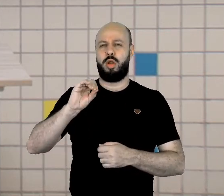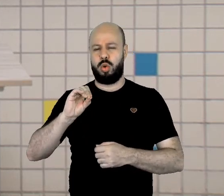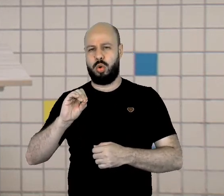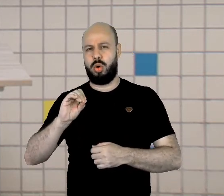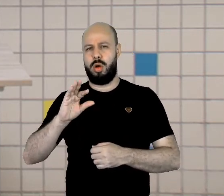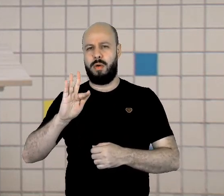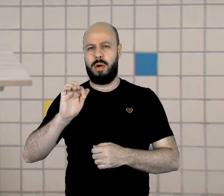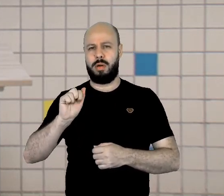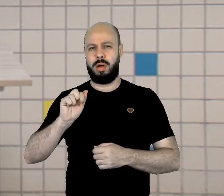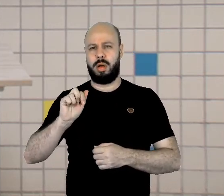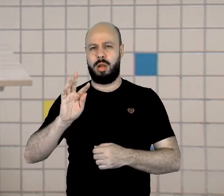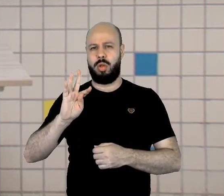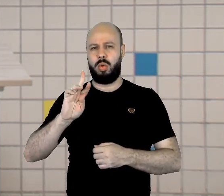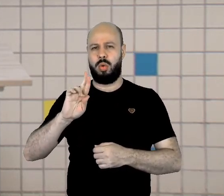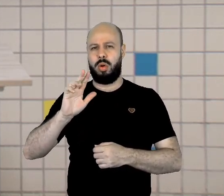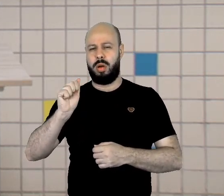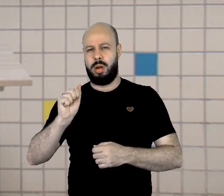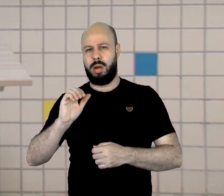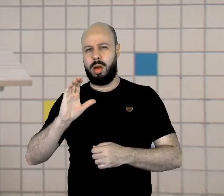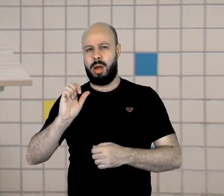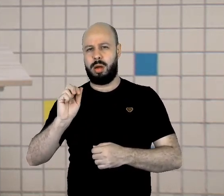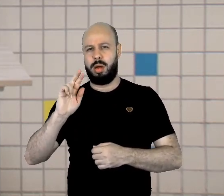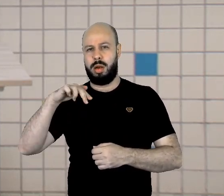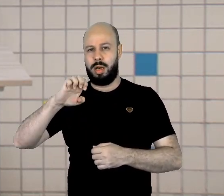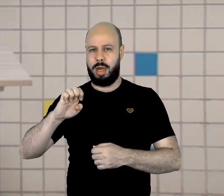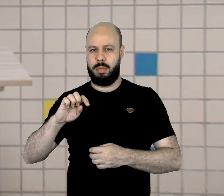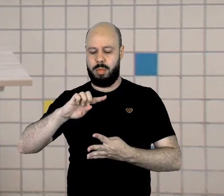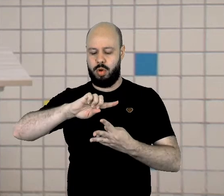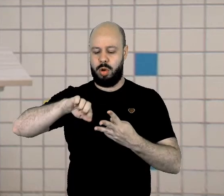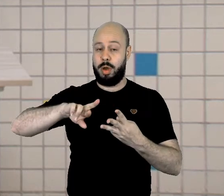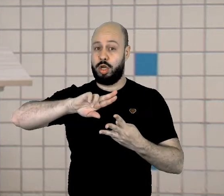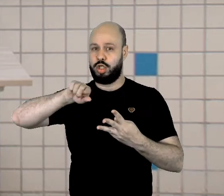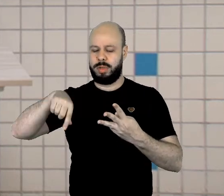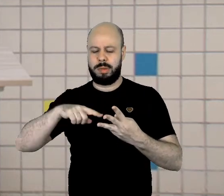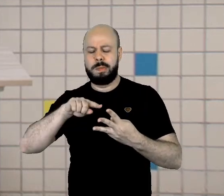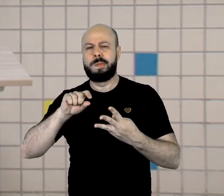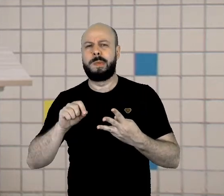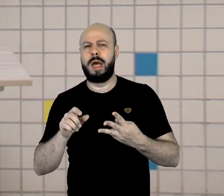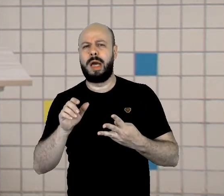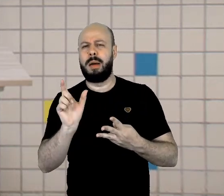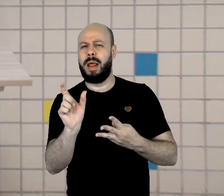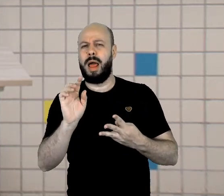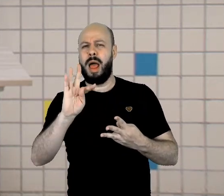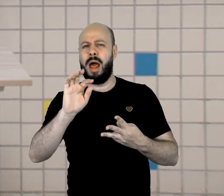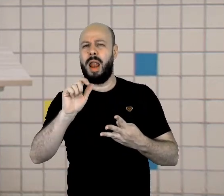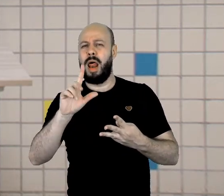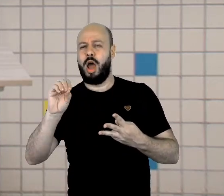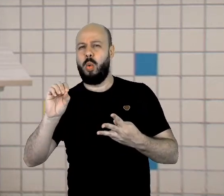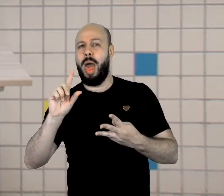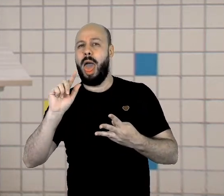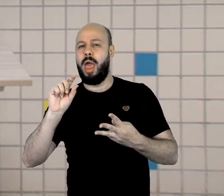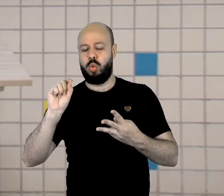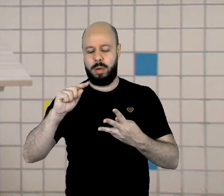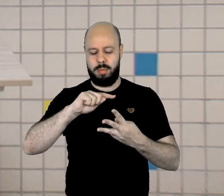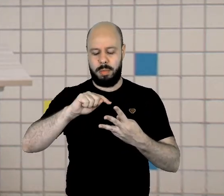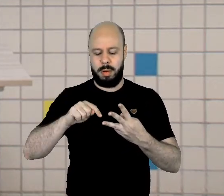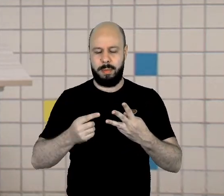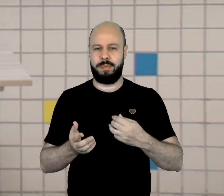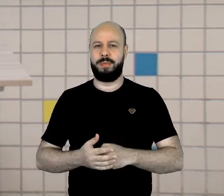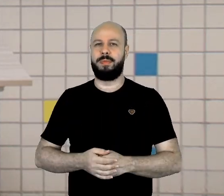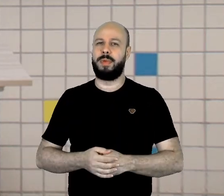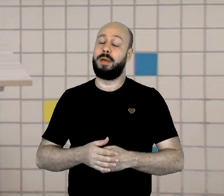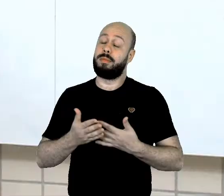A diferença, boleto, fatura, carnê. Então, tá facinho, é só você responder, ok? É